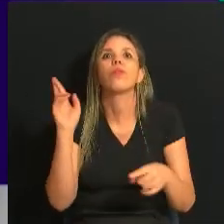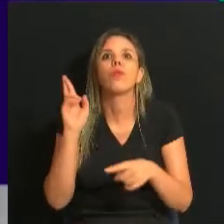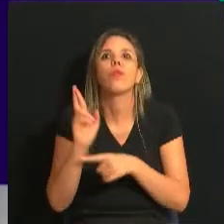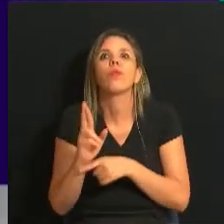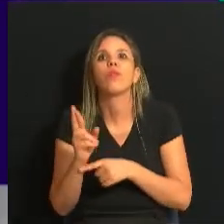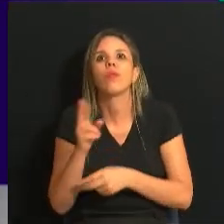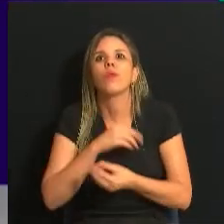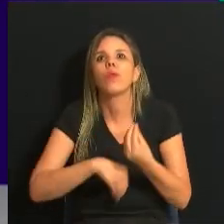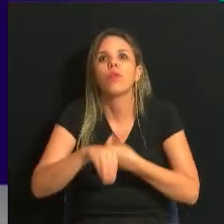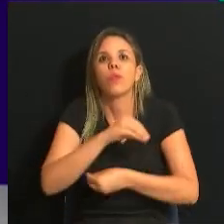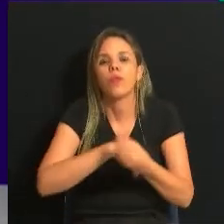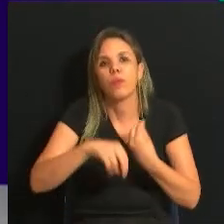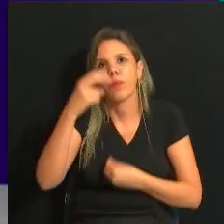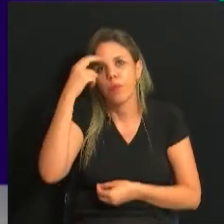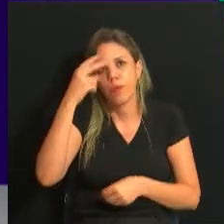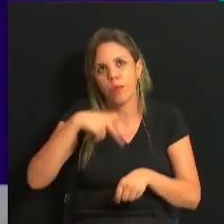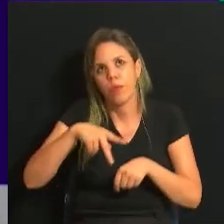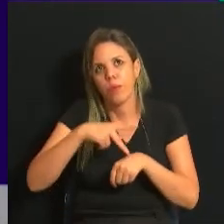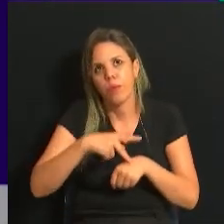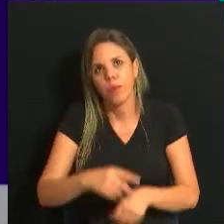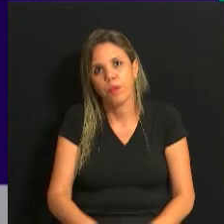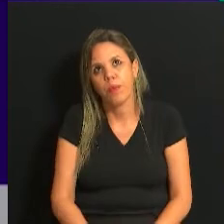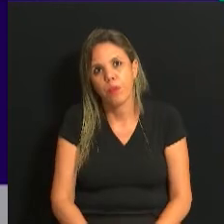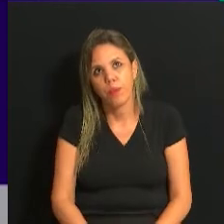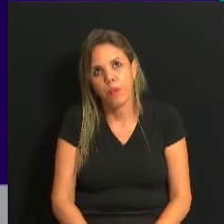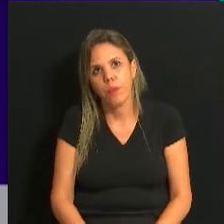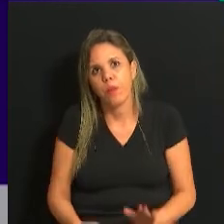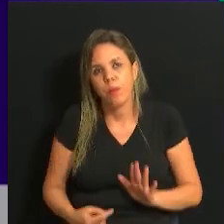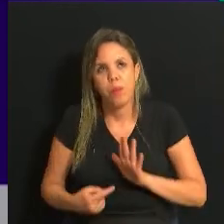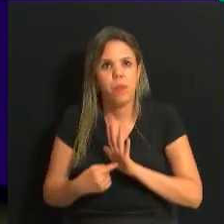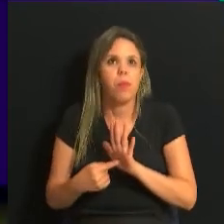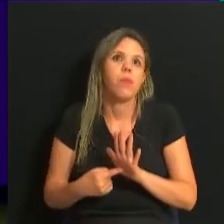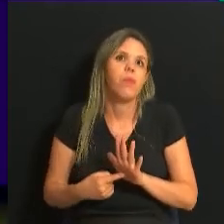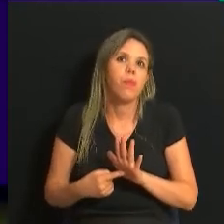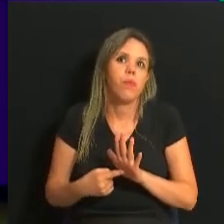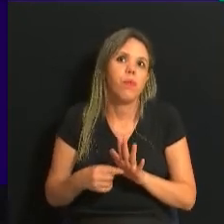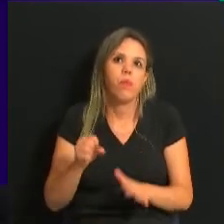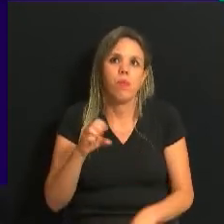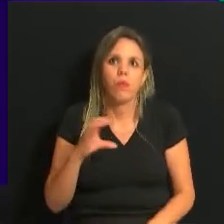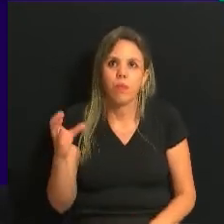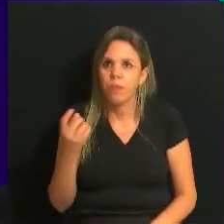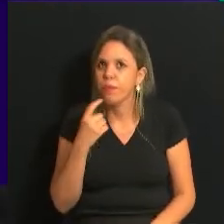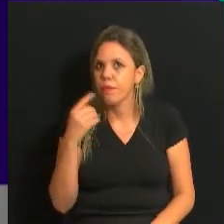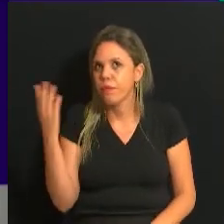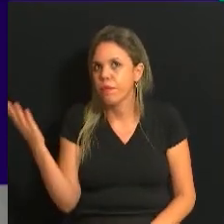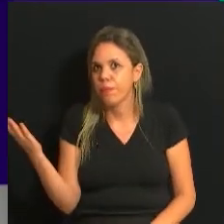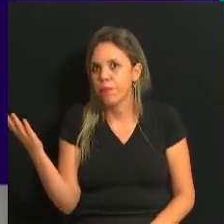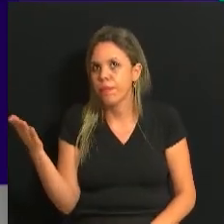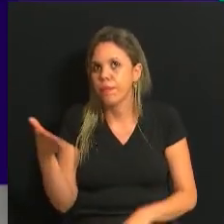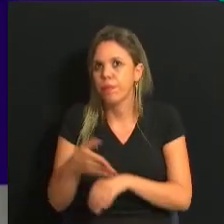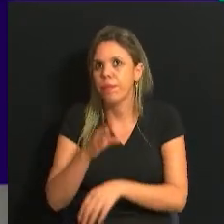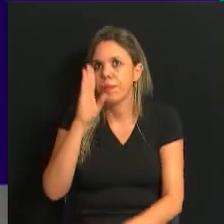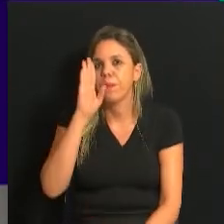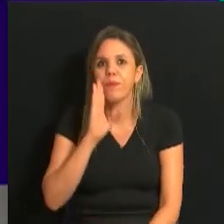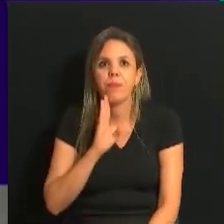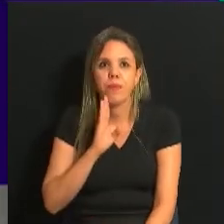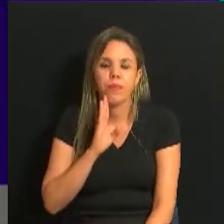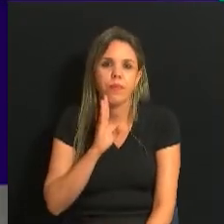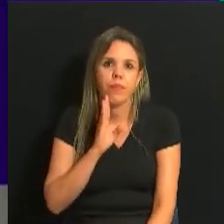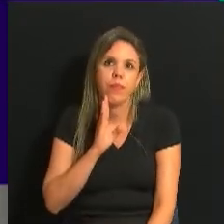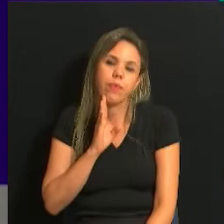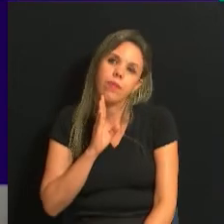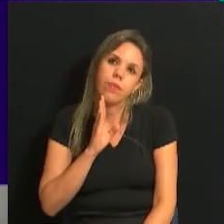pluralidade cultural do país. As apresentações serão no Sesc Campinas com entrada gratuita, mas com